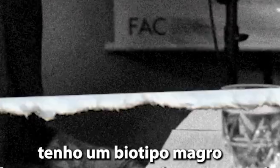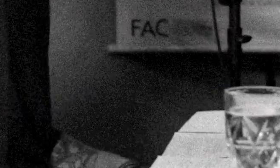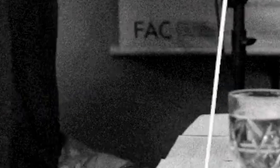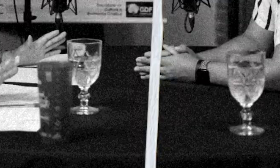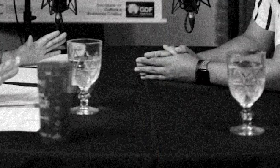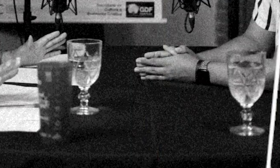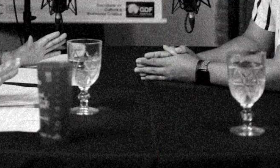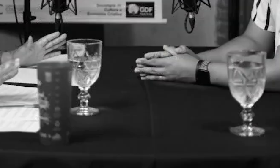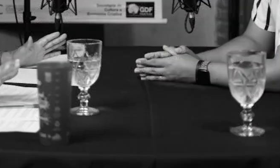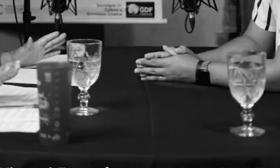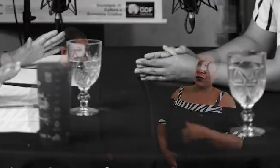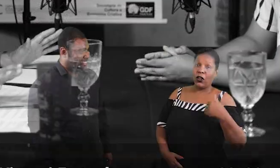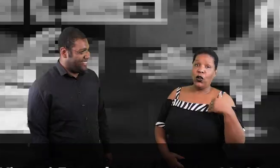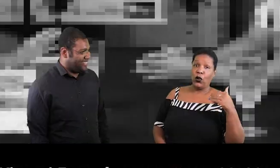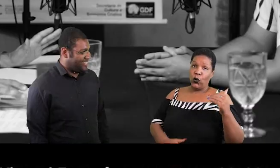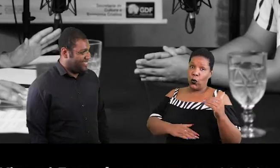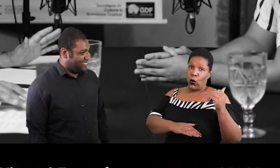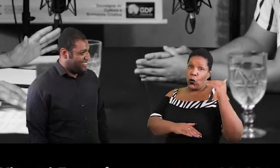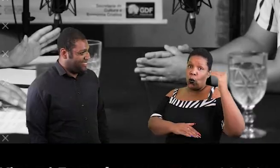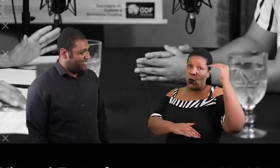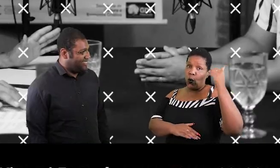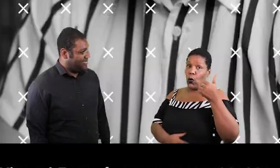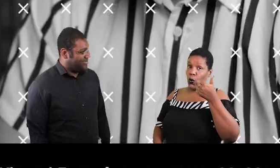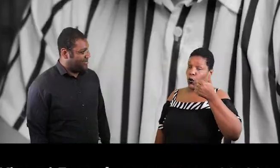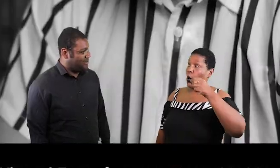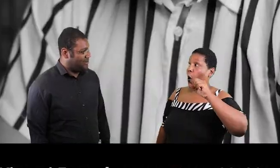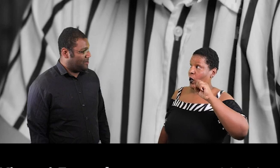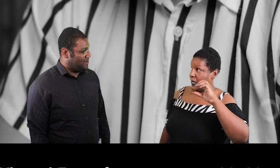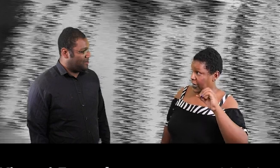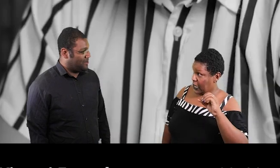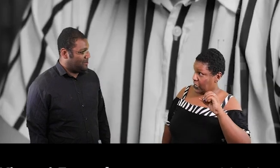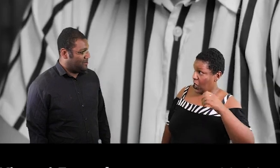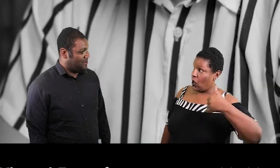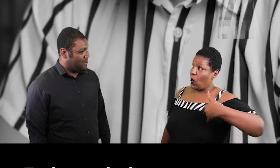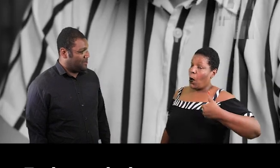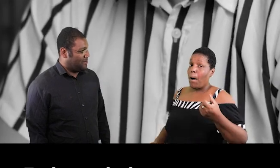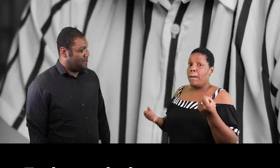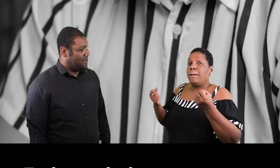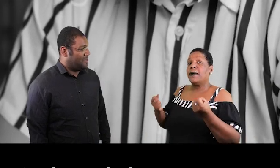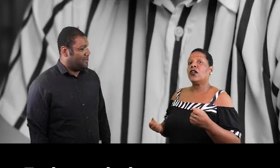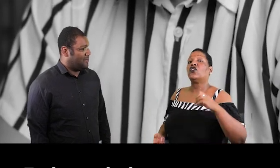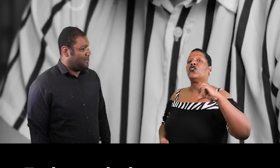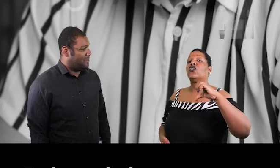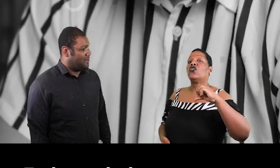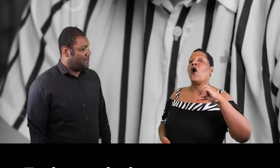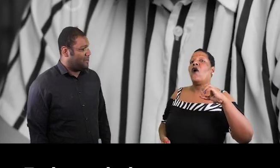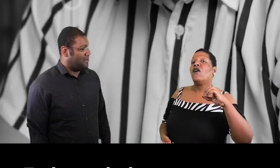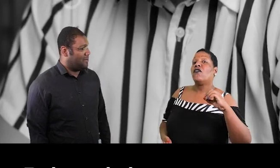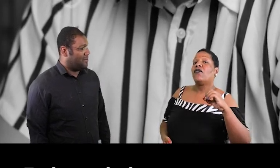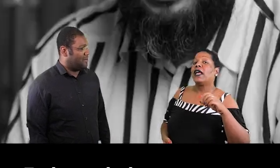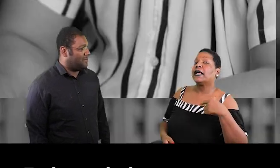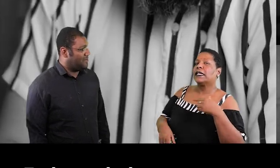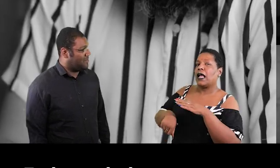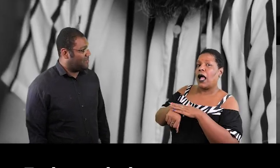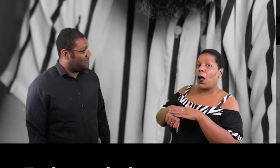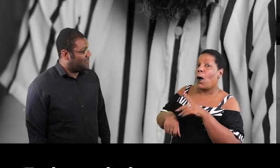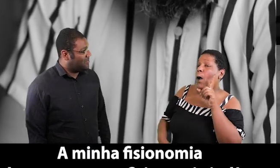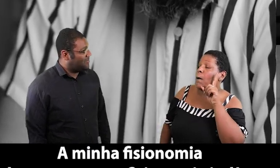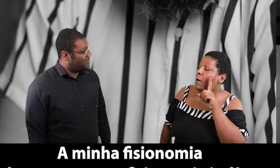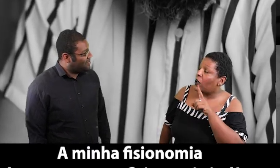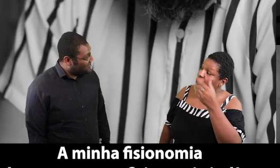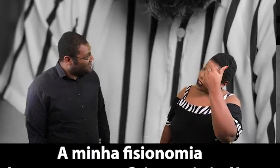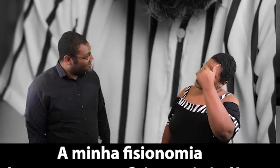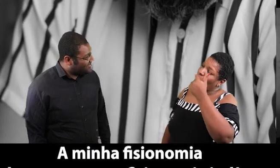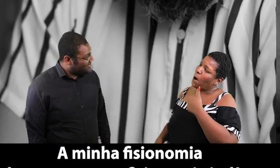braço esquerdo. Eu tenho 1,80 m, 90 quilos, tenho a pele da cor morena. A